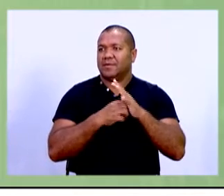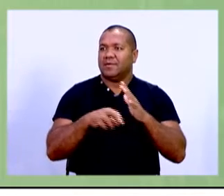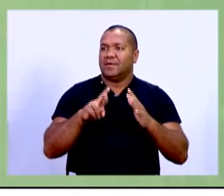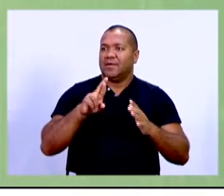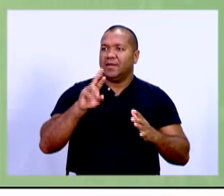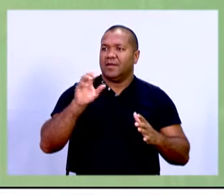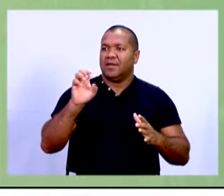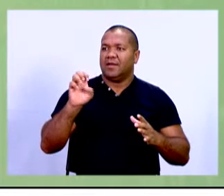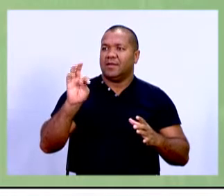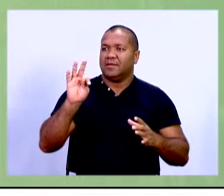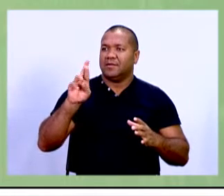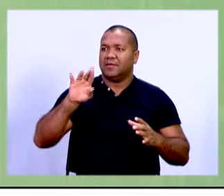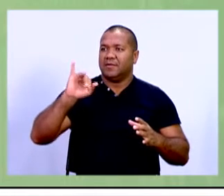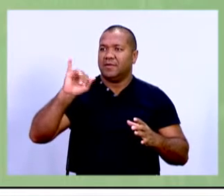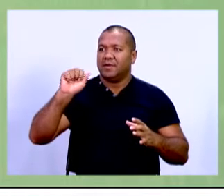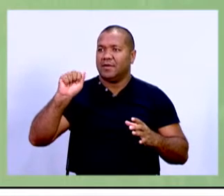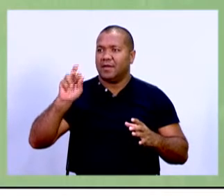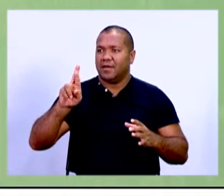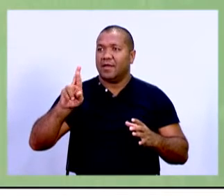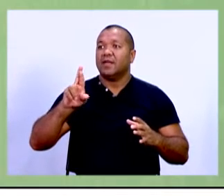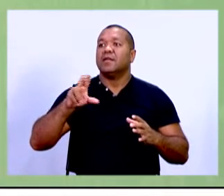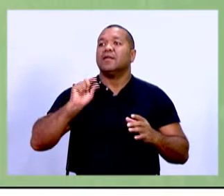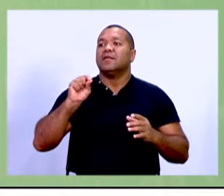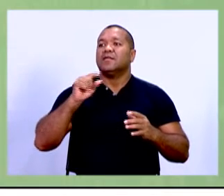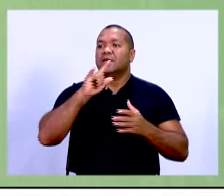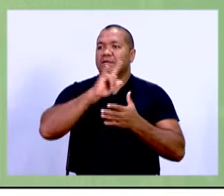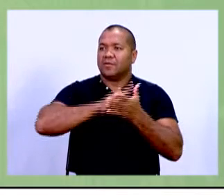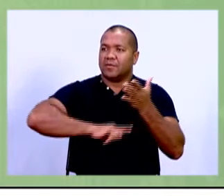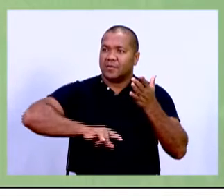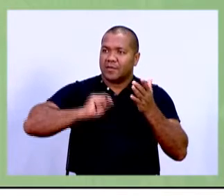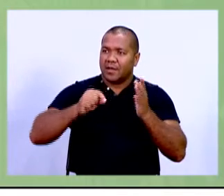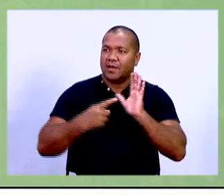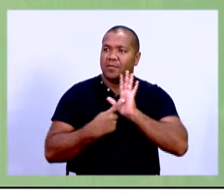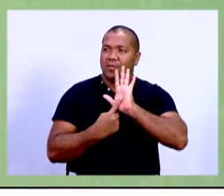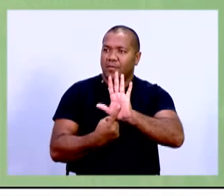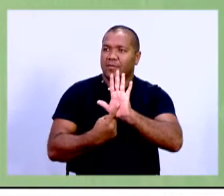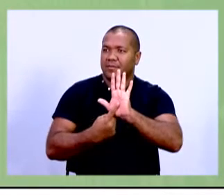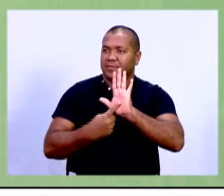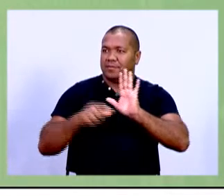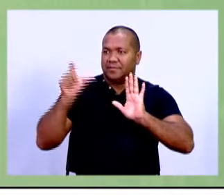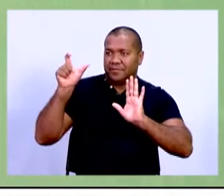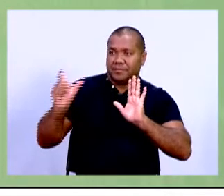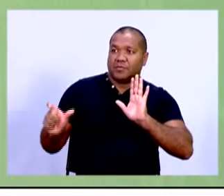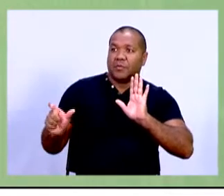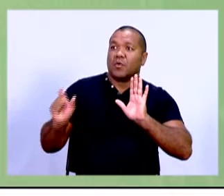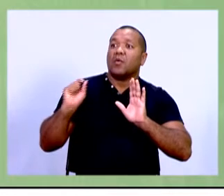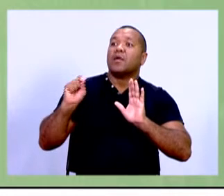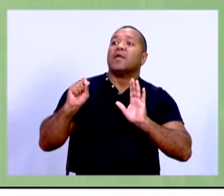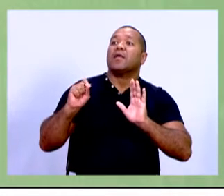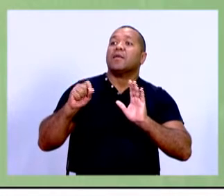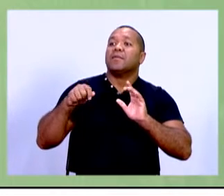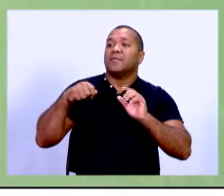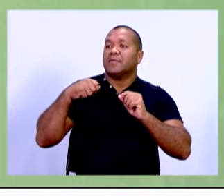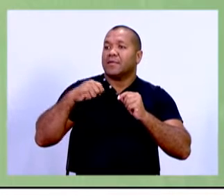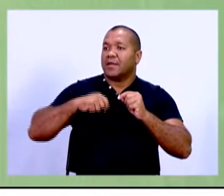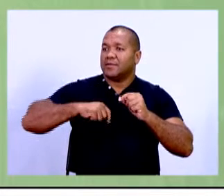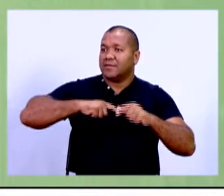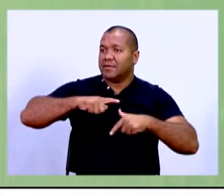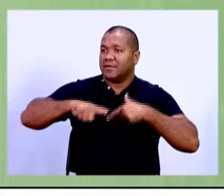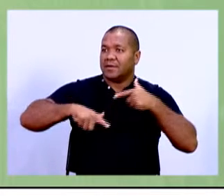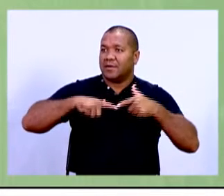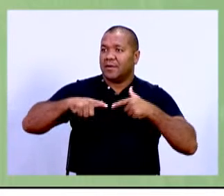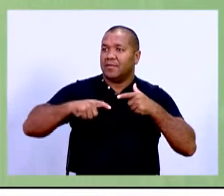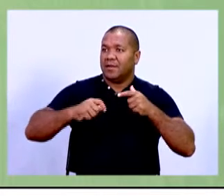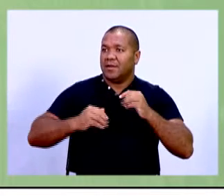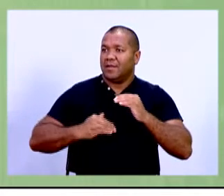Resfriar, que é a documentação, né? Ela esclarece para o cliente o que está sendo desenvolvido para ele.